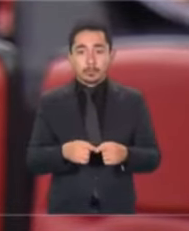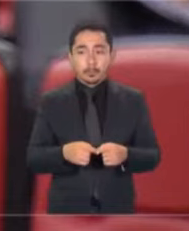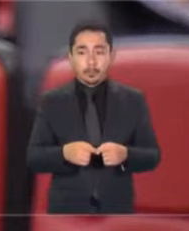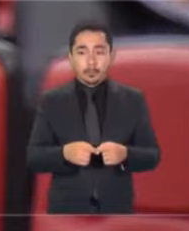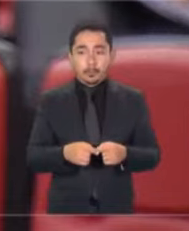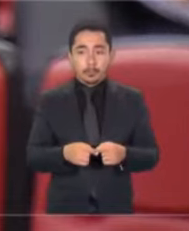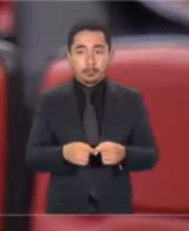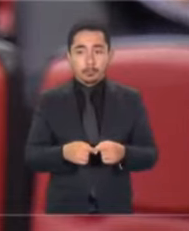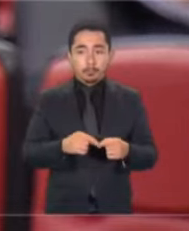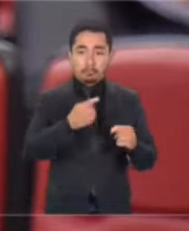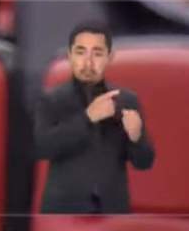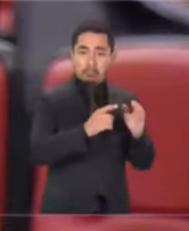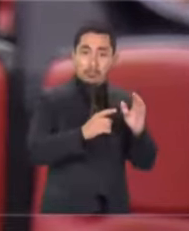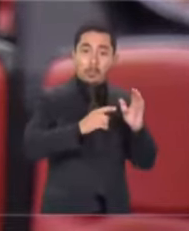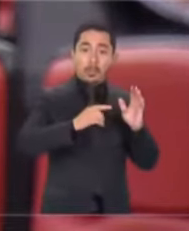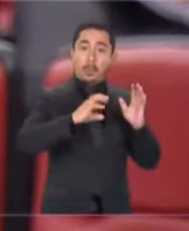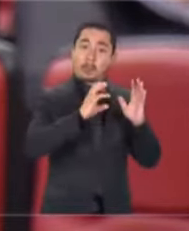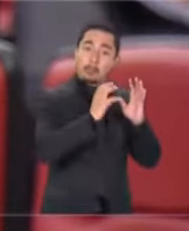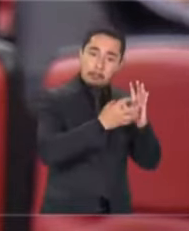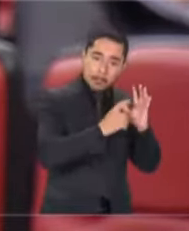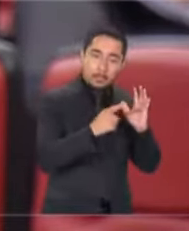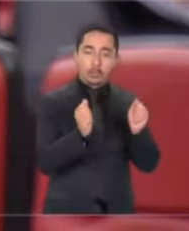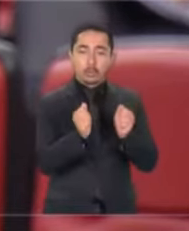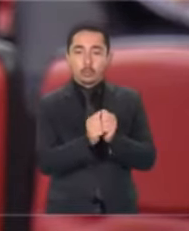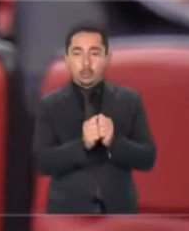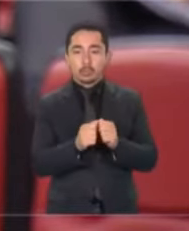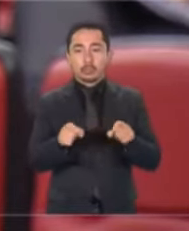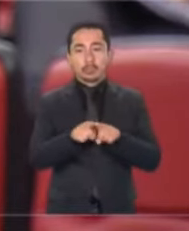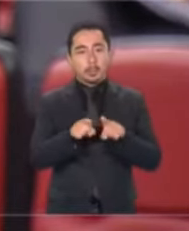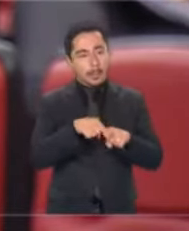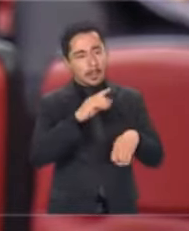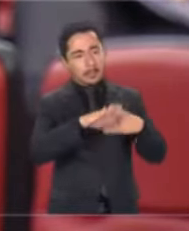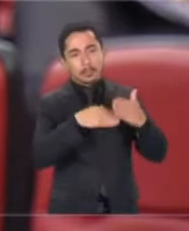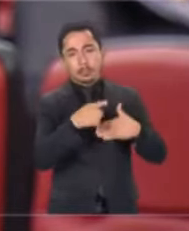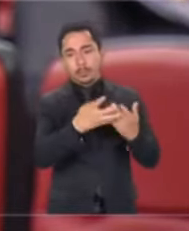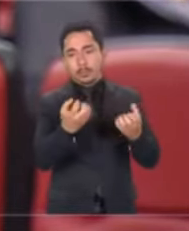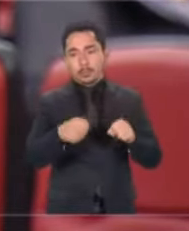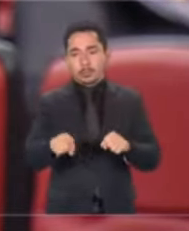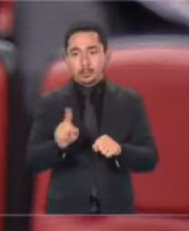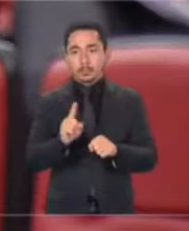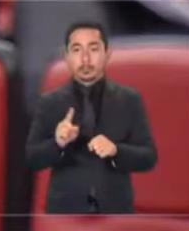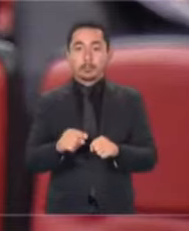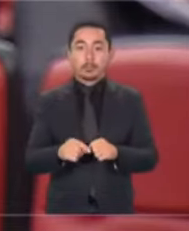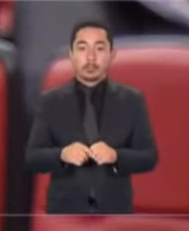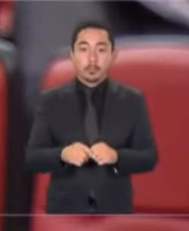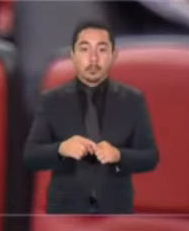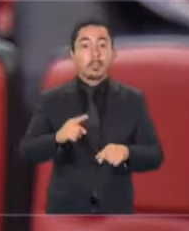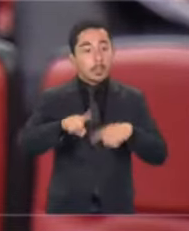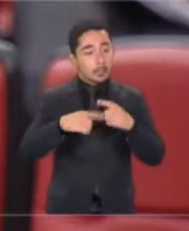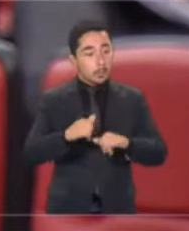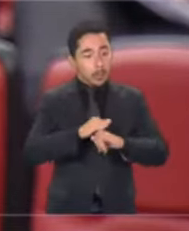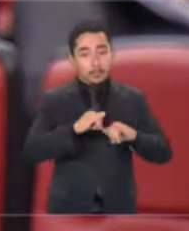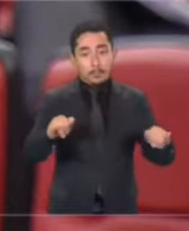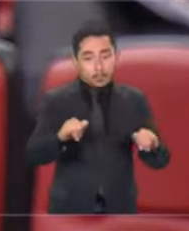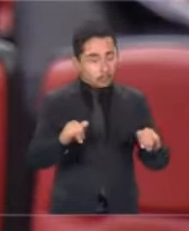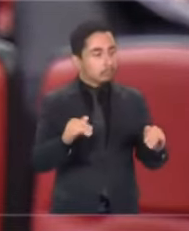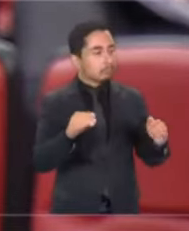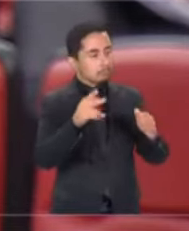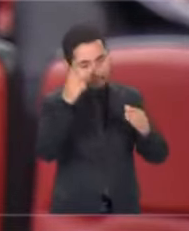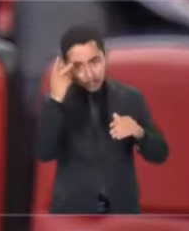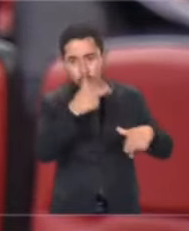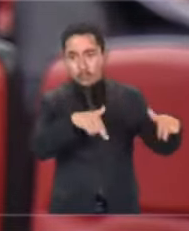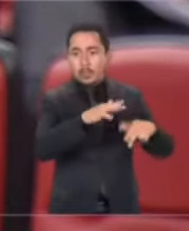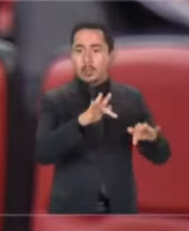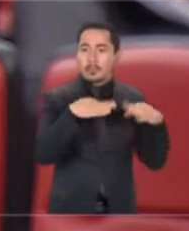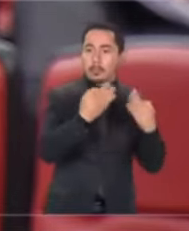razão do rompimento do seu vínculo conjugal, desistiu tacitamente do pleito eleitoral, não comunicando seu ciclo mais próximo, familiares e